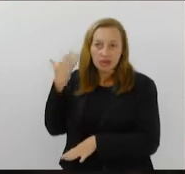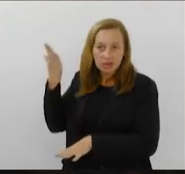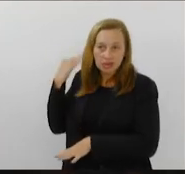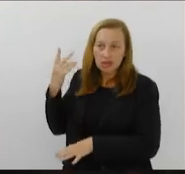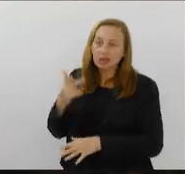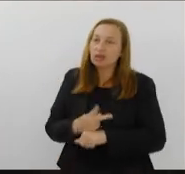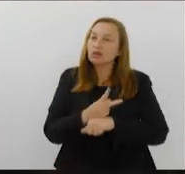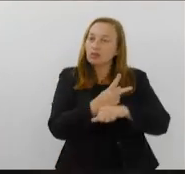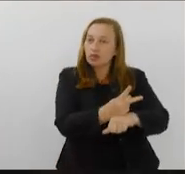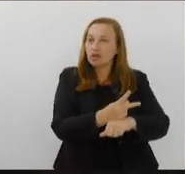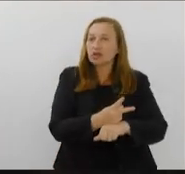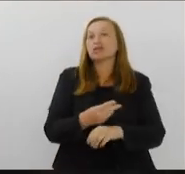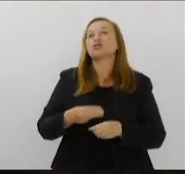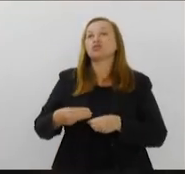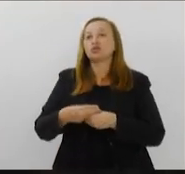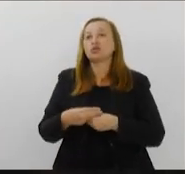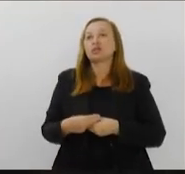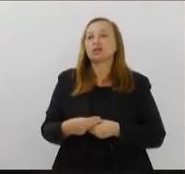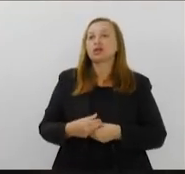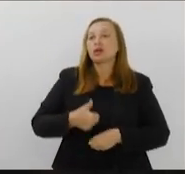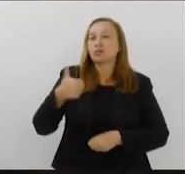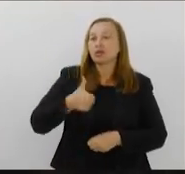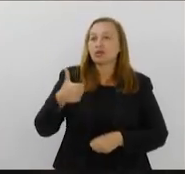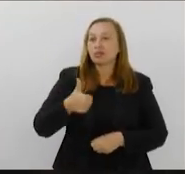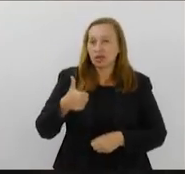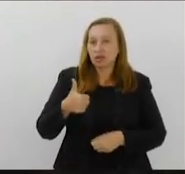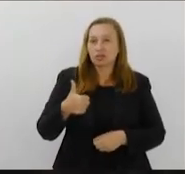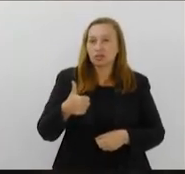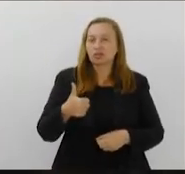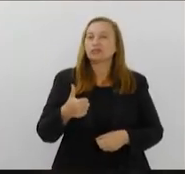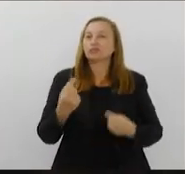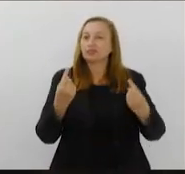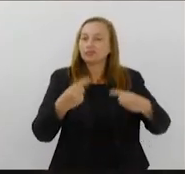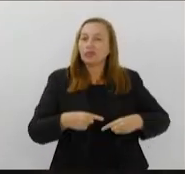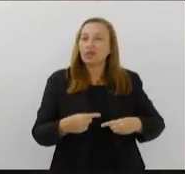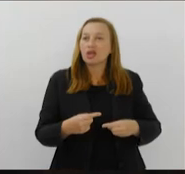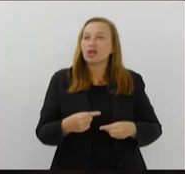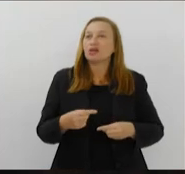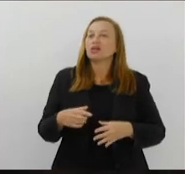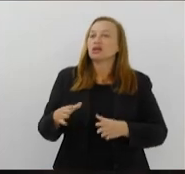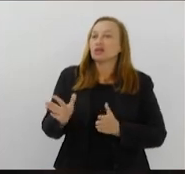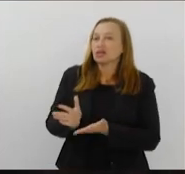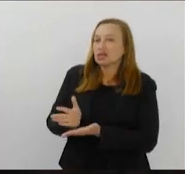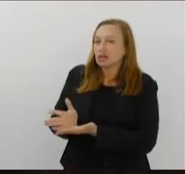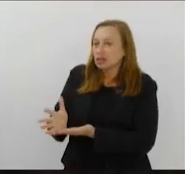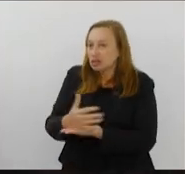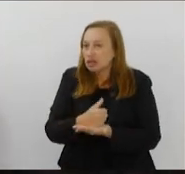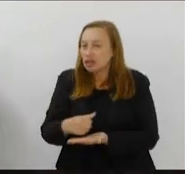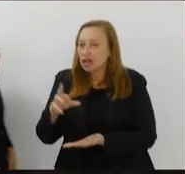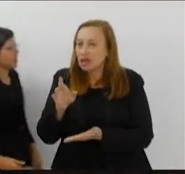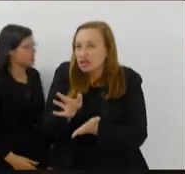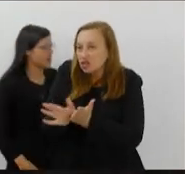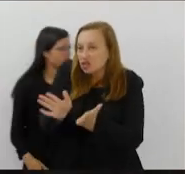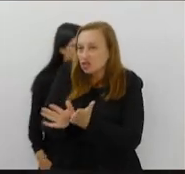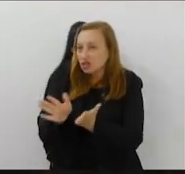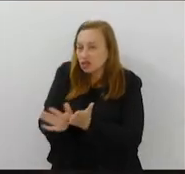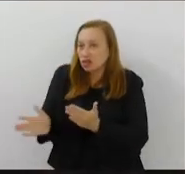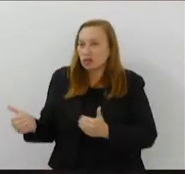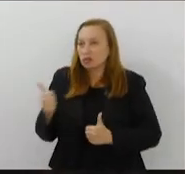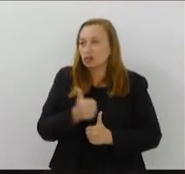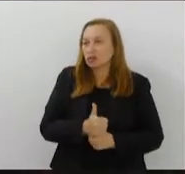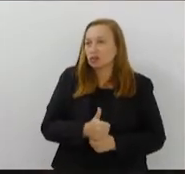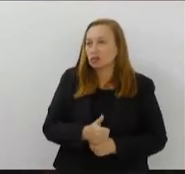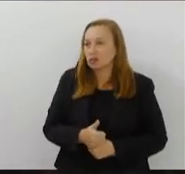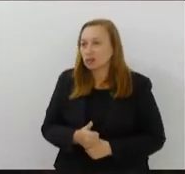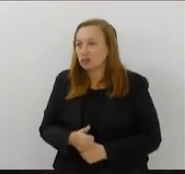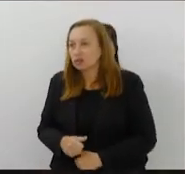dos municípios que tiveram primeiro colocado em cada ranking. Então, ranking da parte de resíduo, a ranking na parte de proteção,